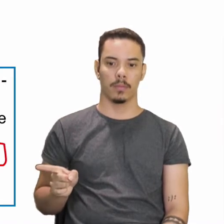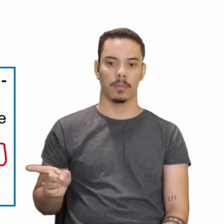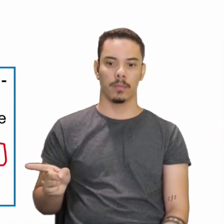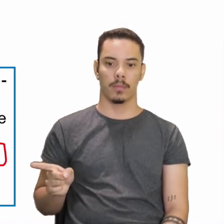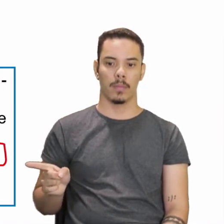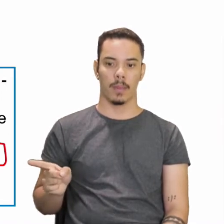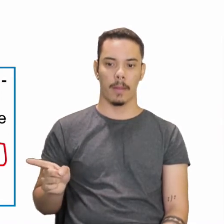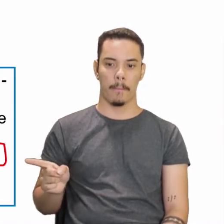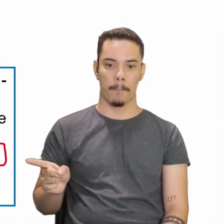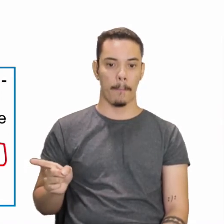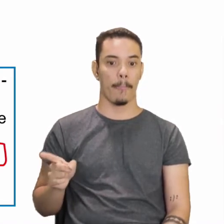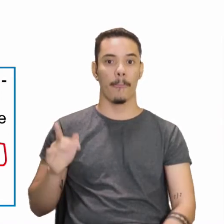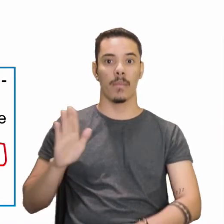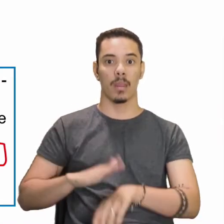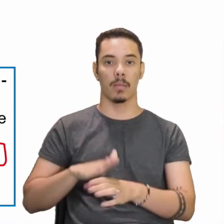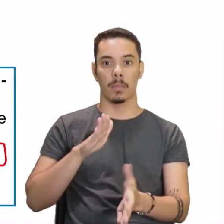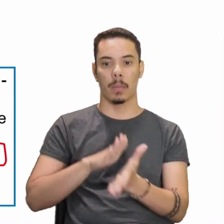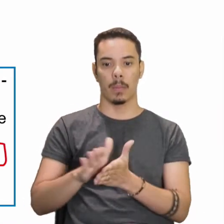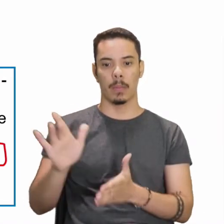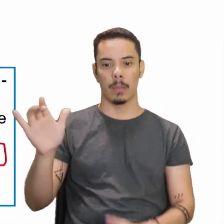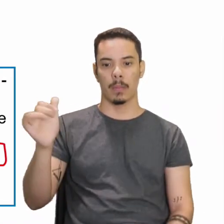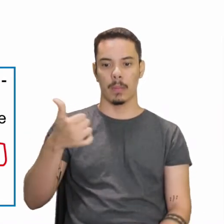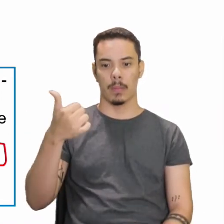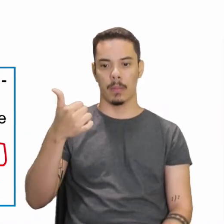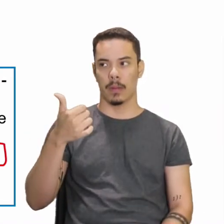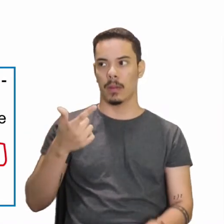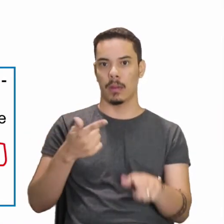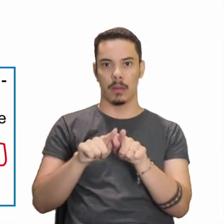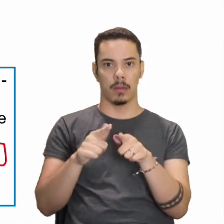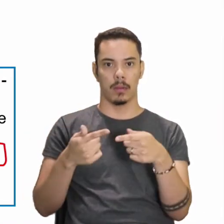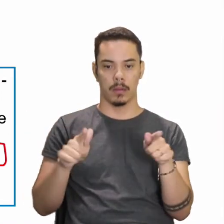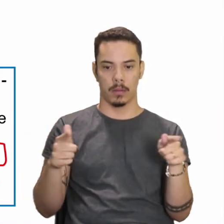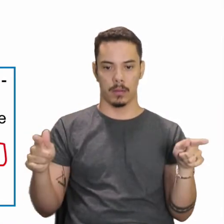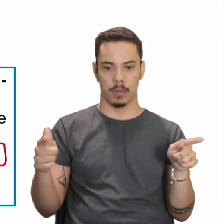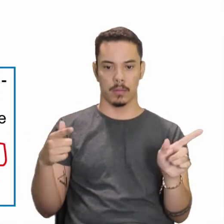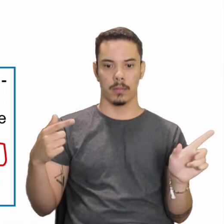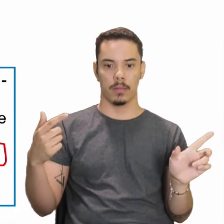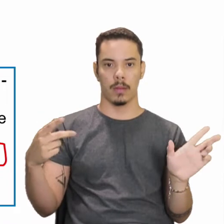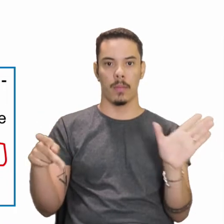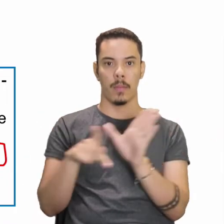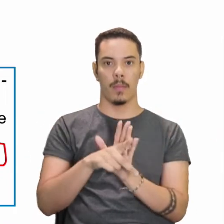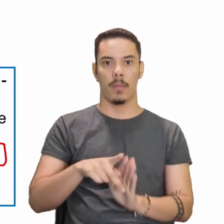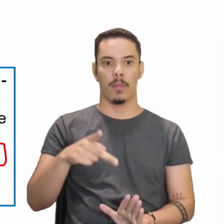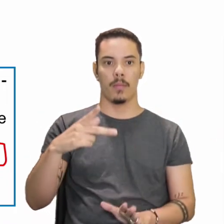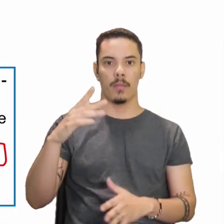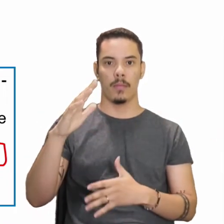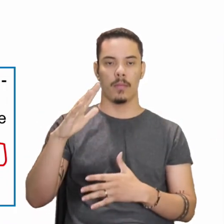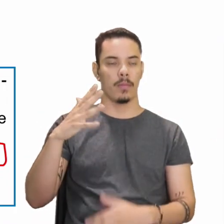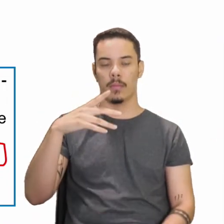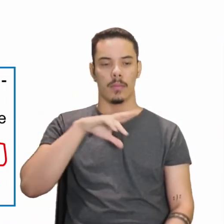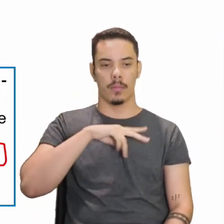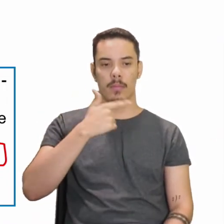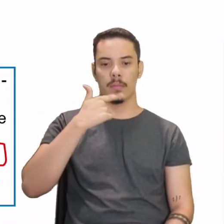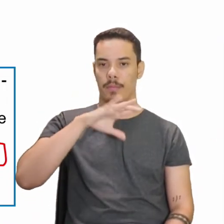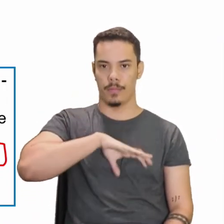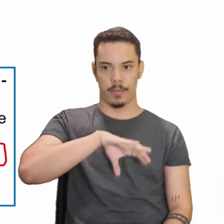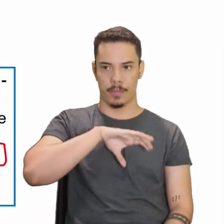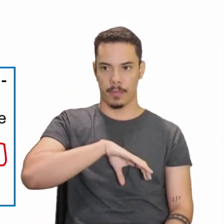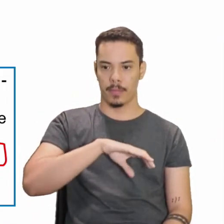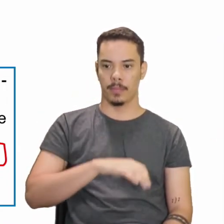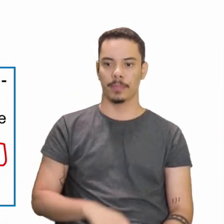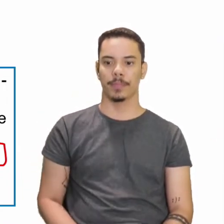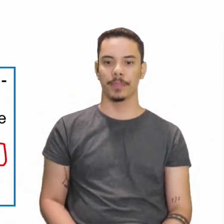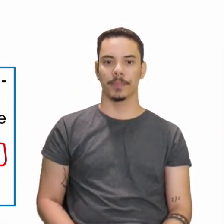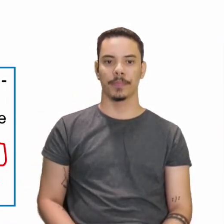de Oliveira publica a primeira gramática em língua portuguesa, tá certo?